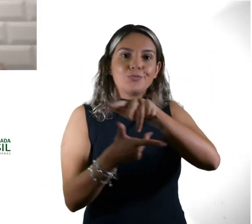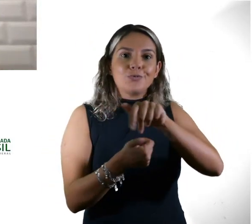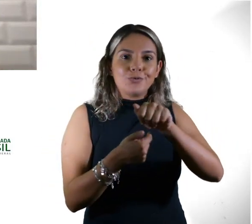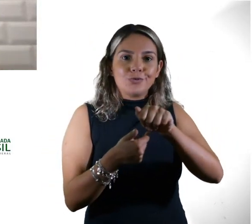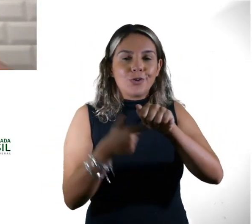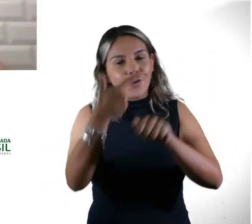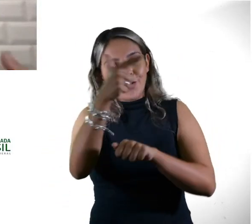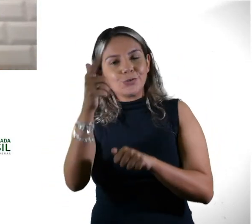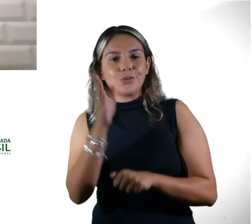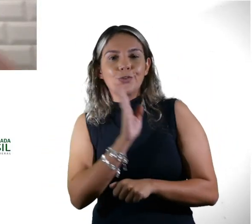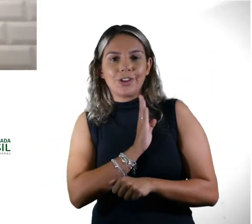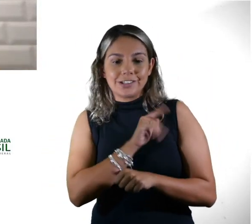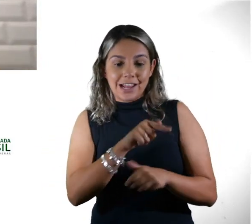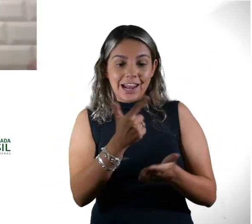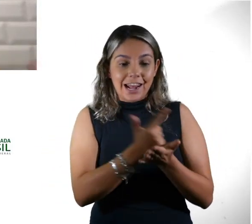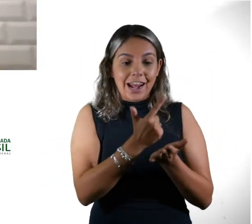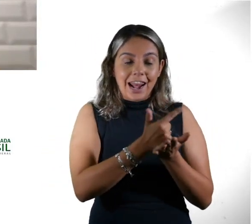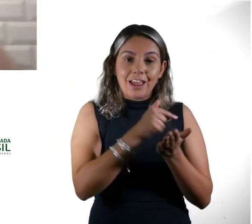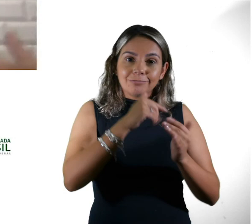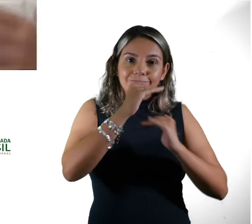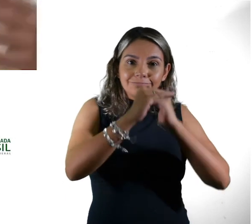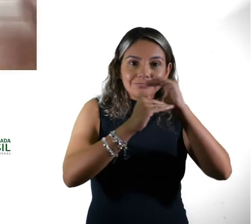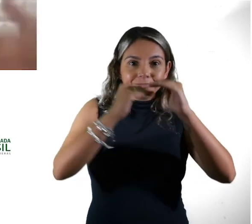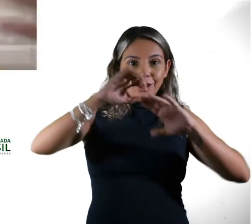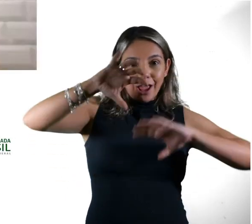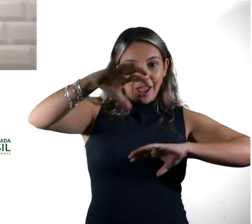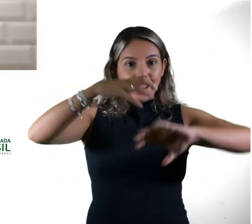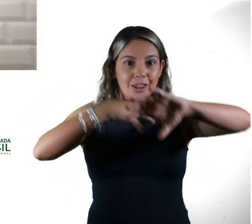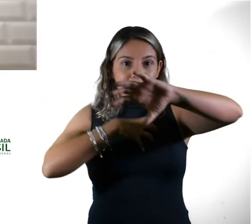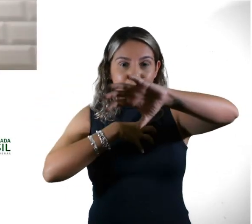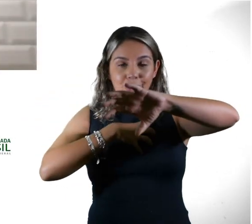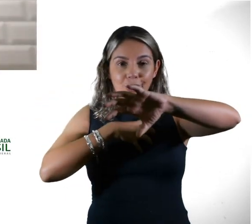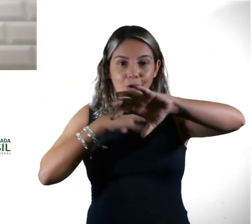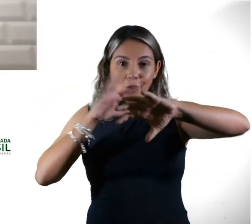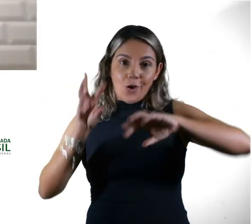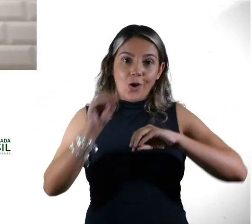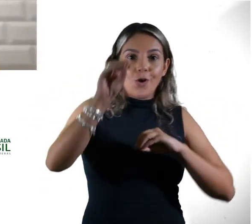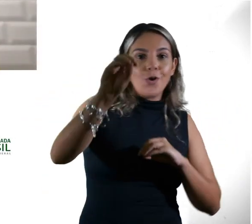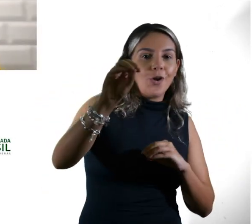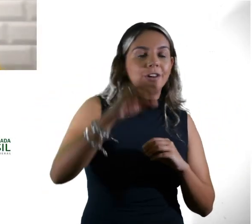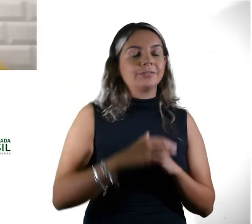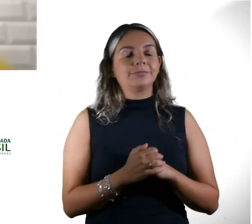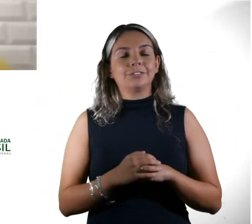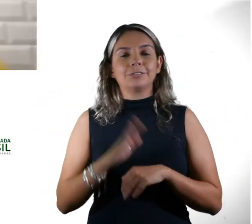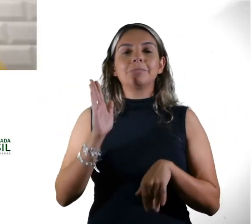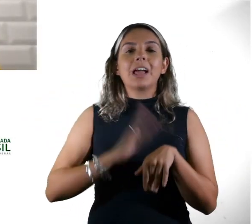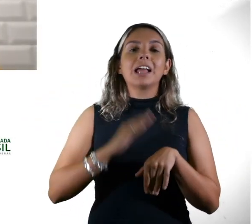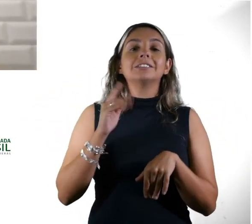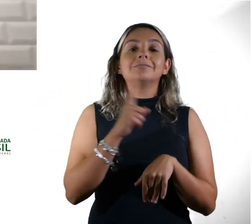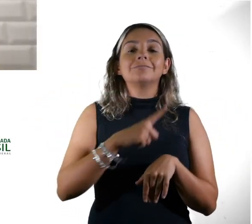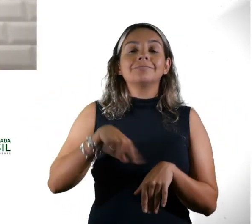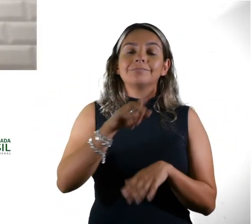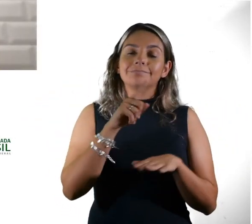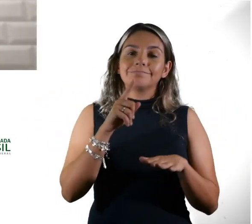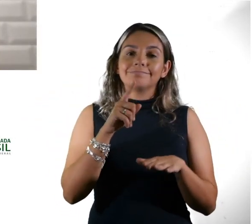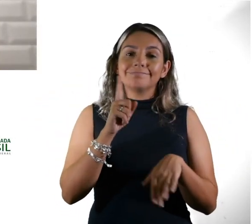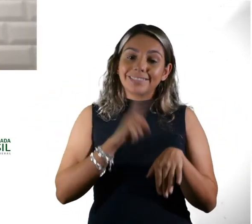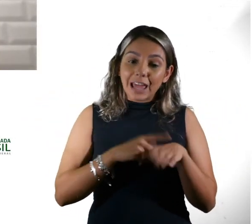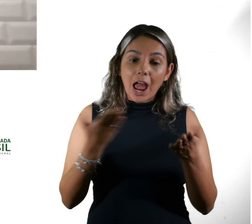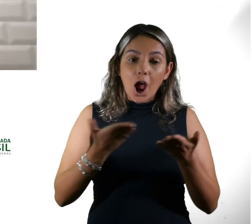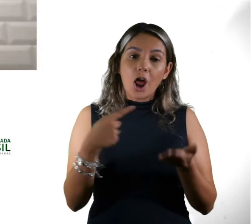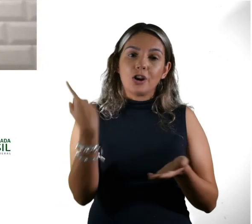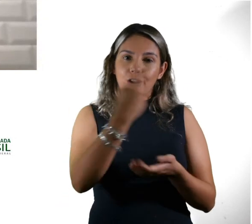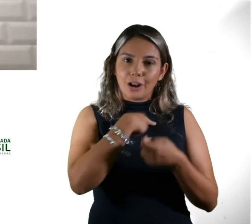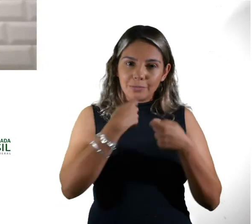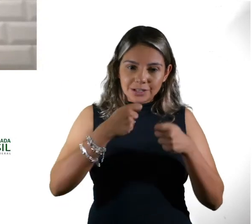livros desenvolvem a empatia, não é? Porque os livros nos colocam no lugar do outro. E mais do que nunca neste tempo, o que nós precisamos